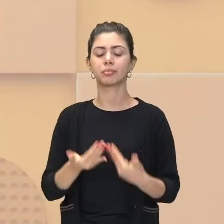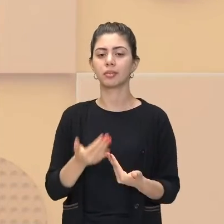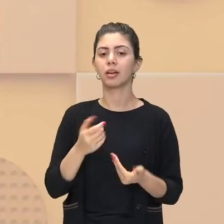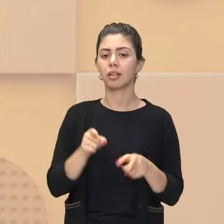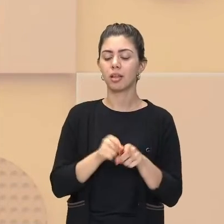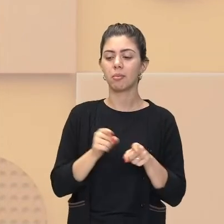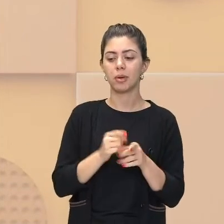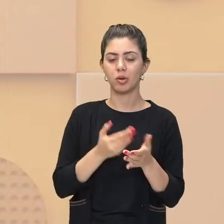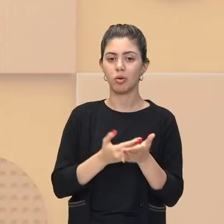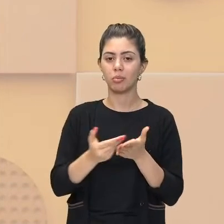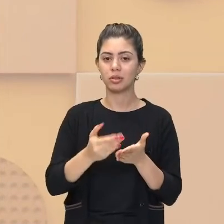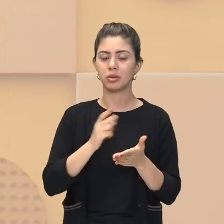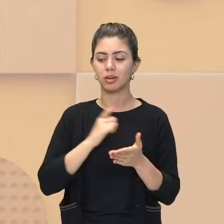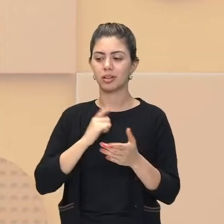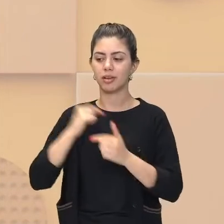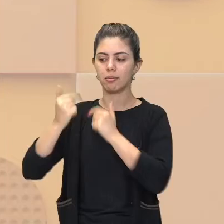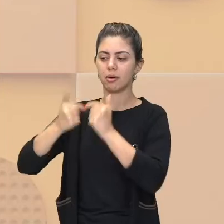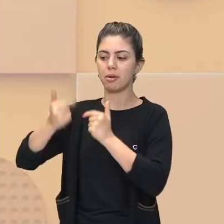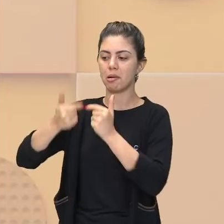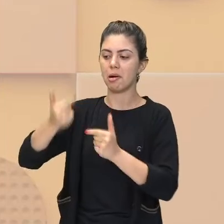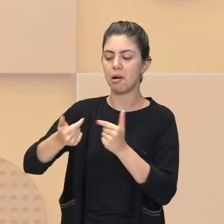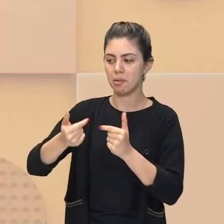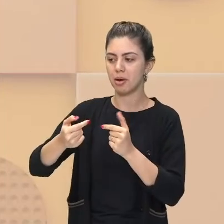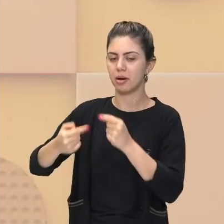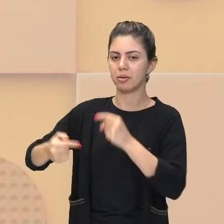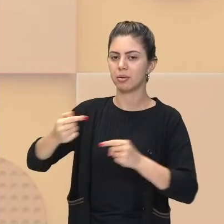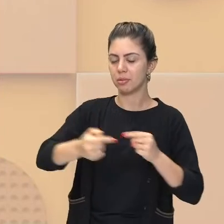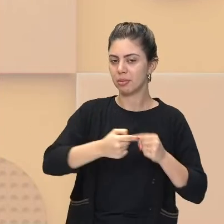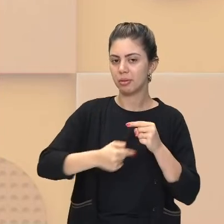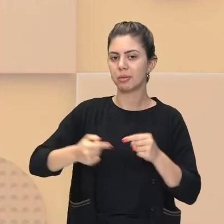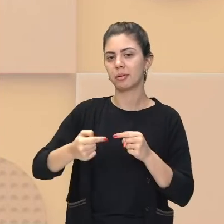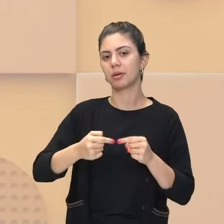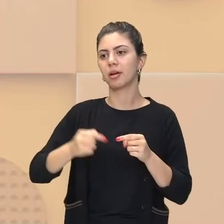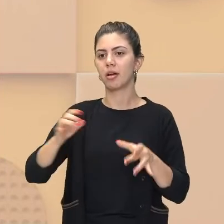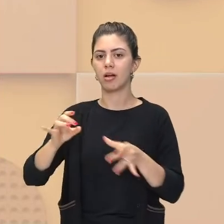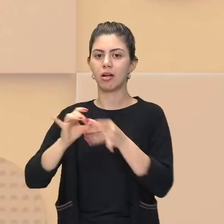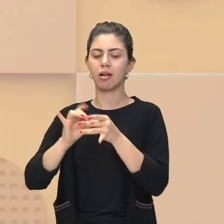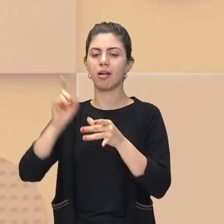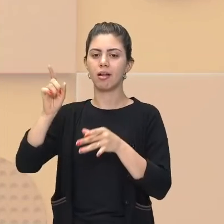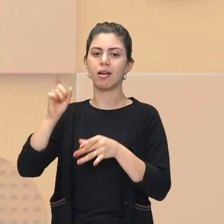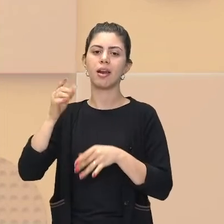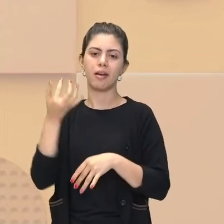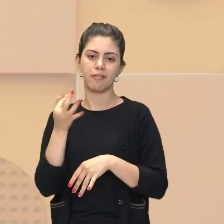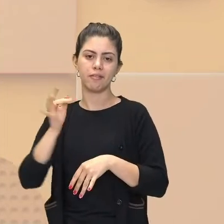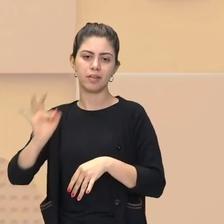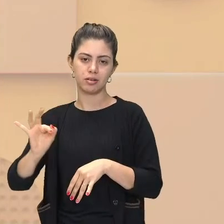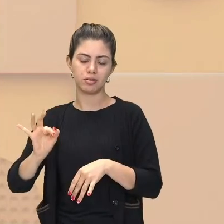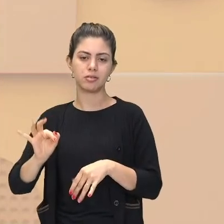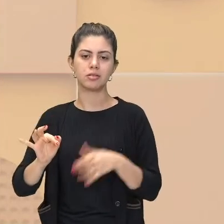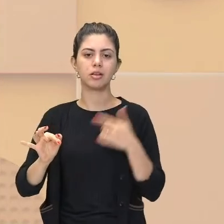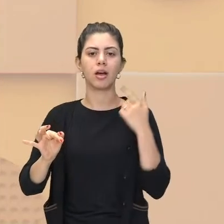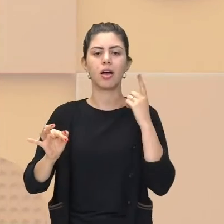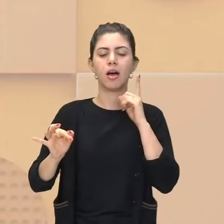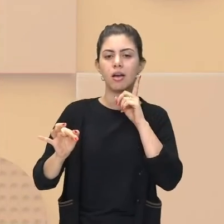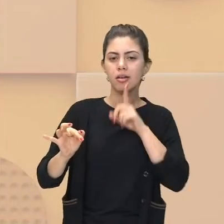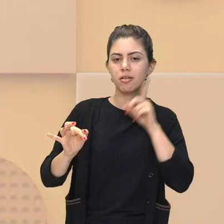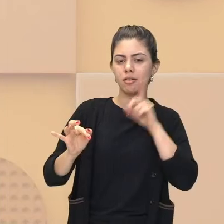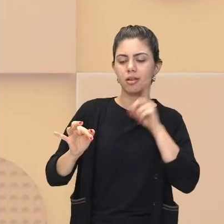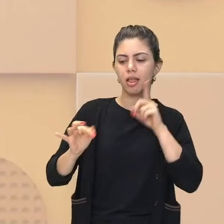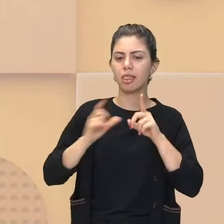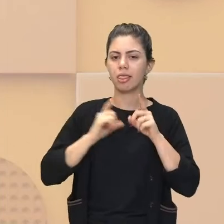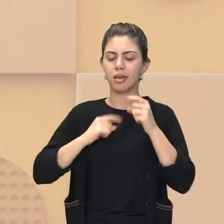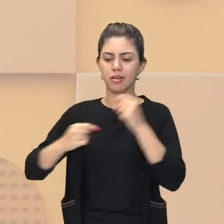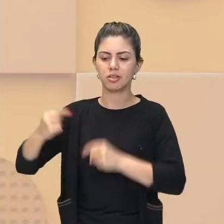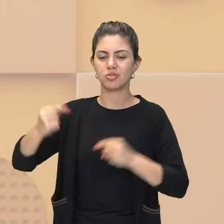por uma crise sucessória ligada ao trono francês, em que França e Inglaterra disputavam o